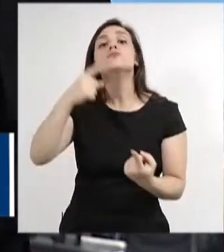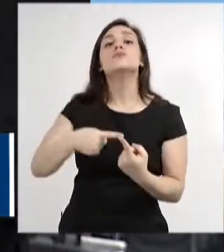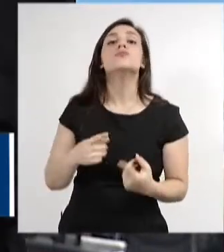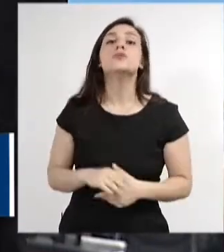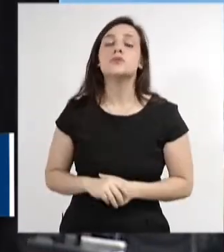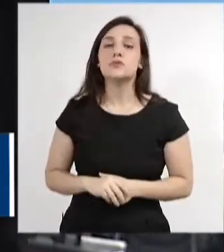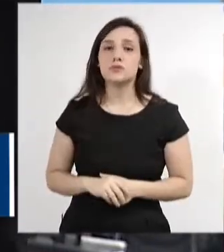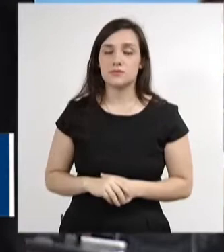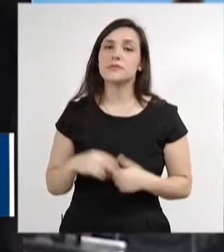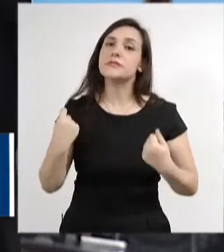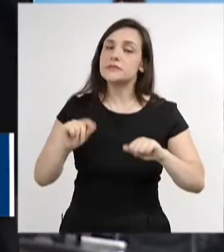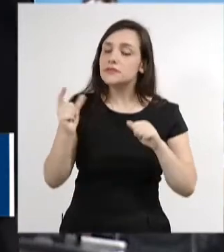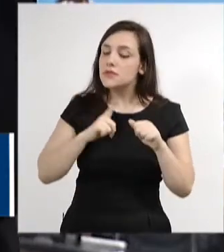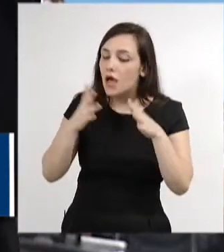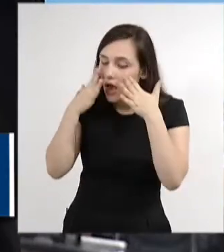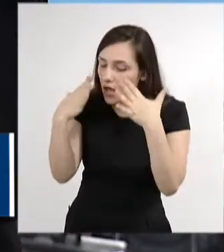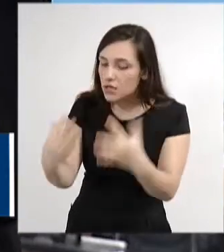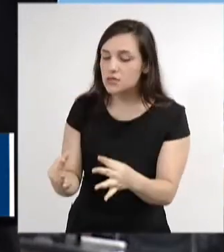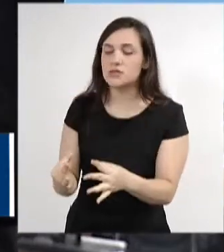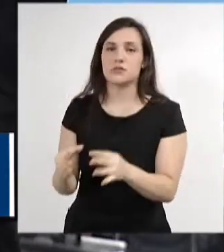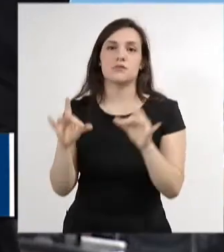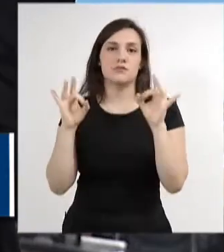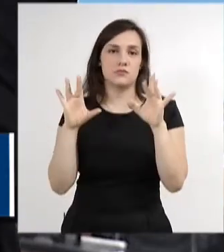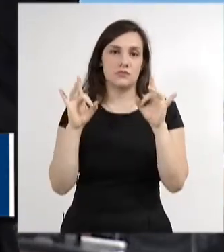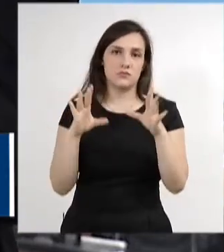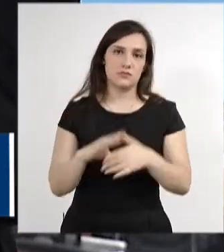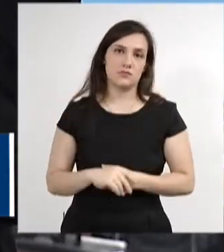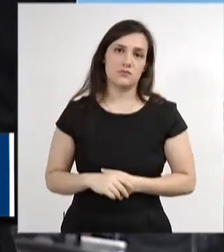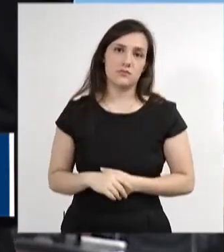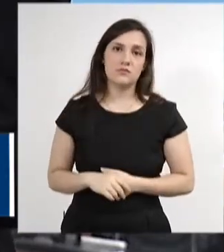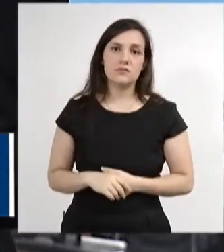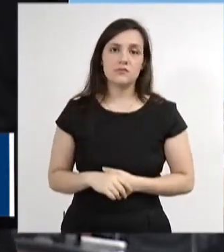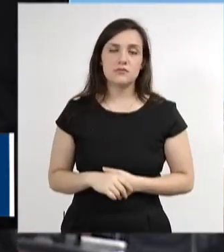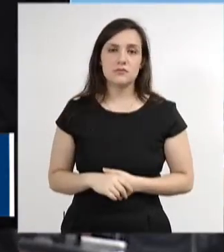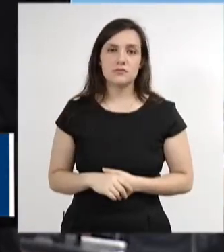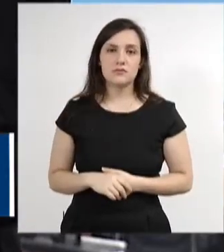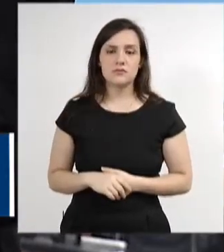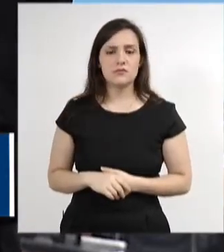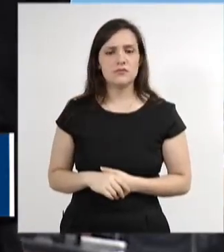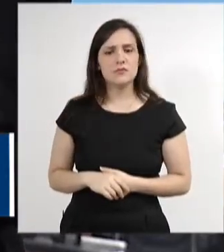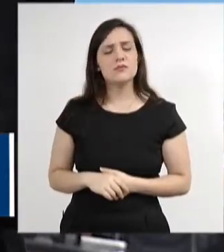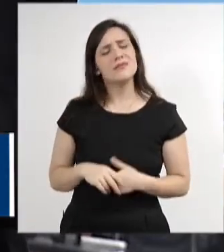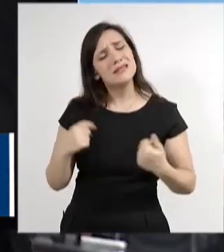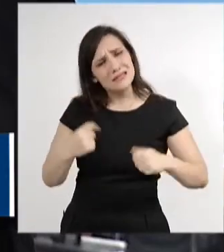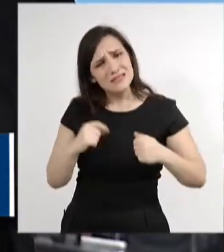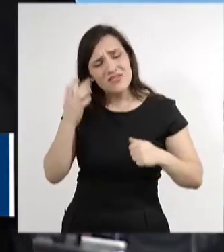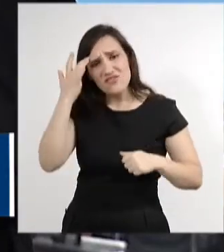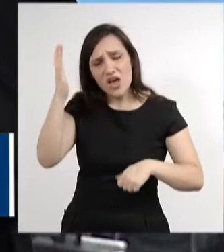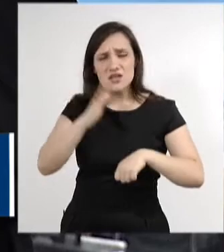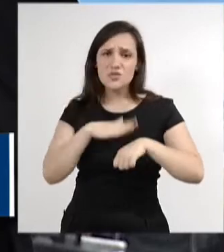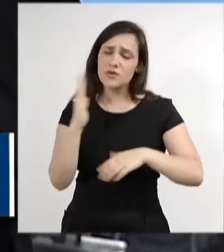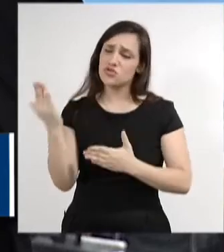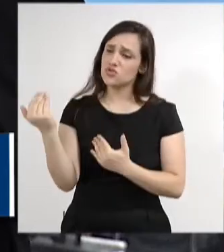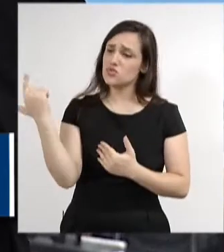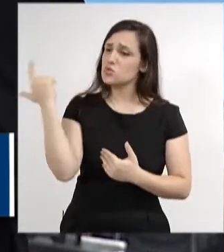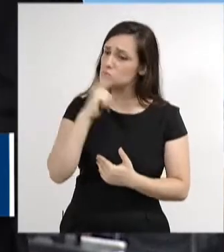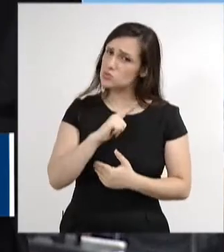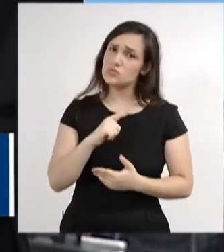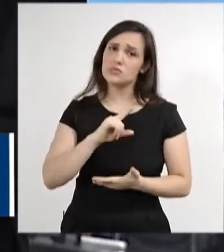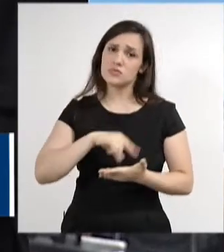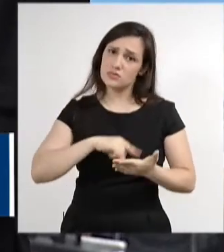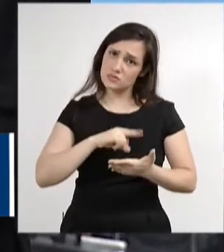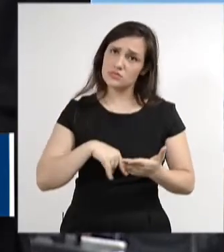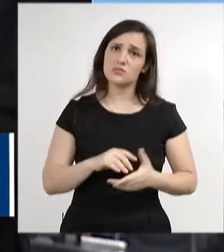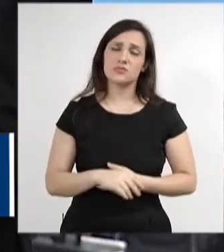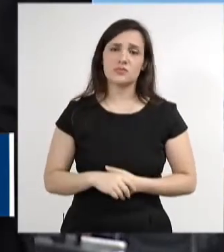também nós termos esse olhar especial, né? Como tornar mais acessível alguns desses serviços realmente.